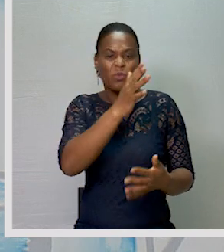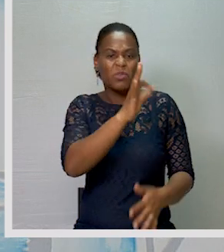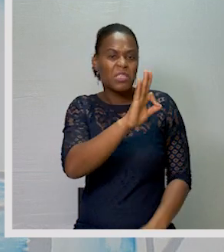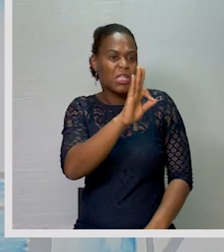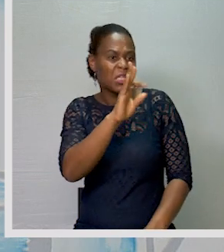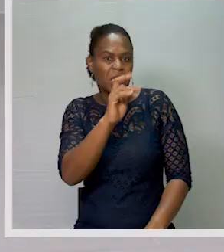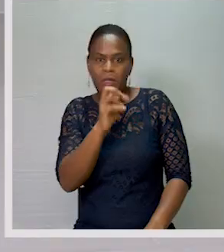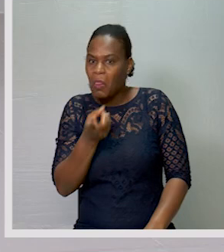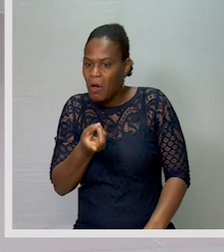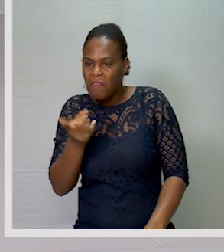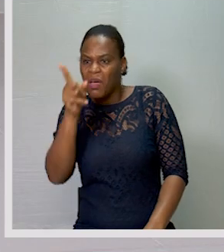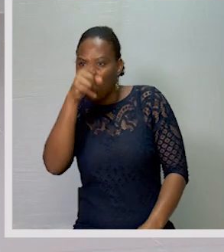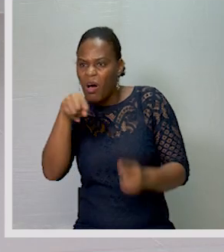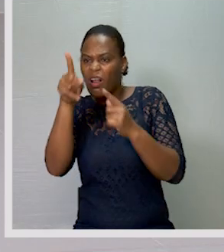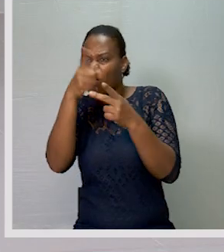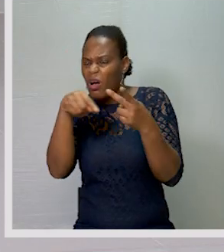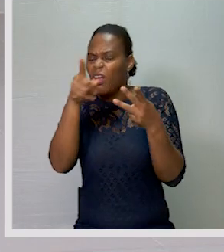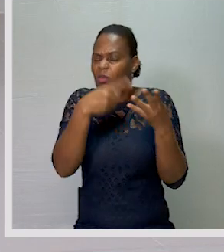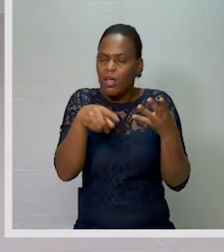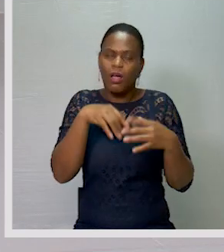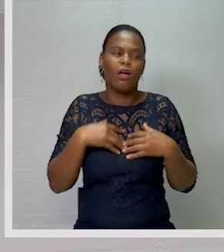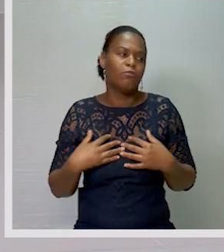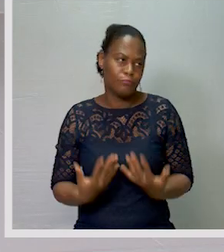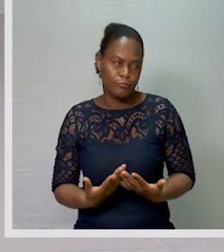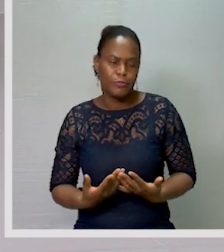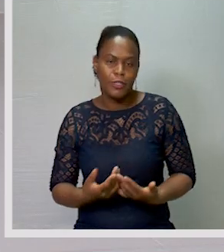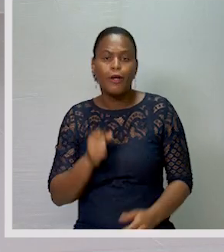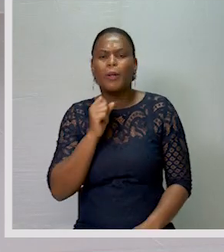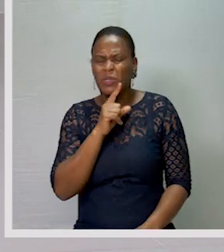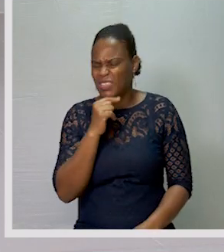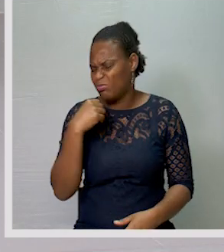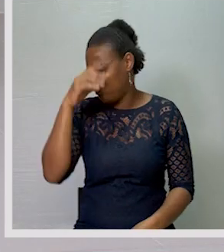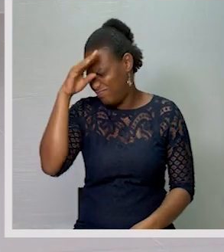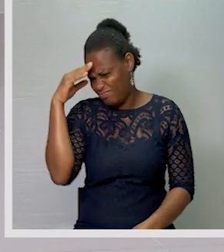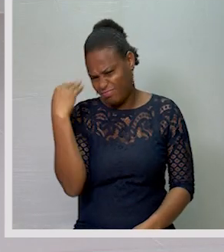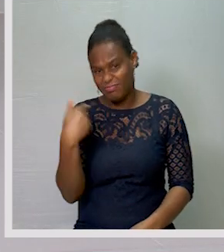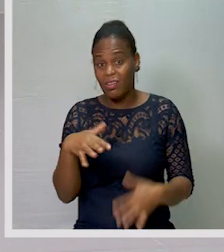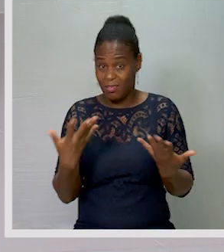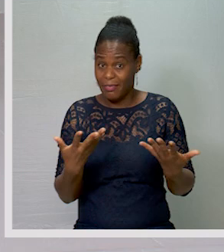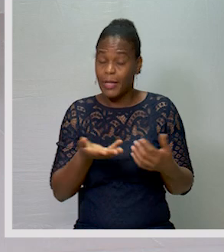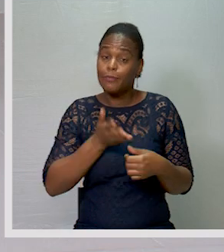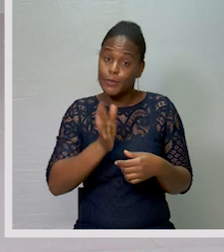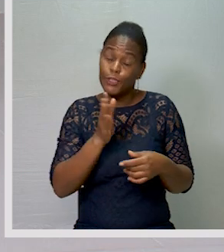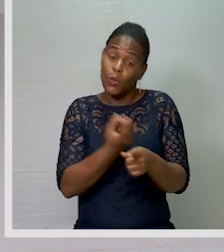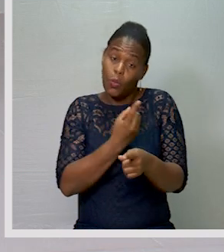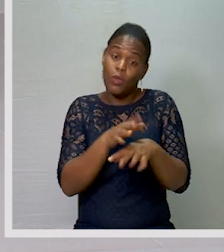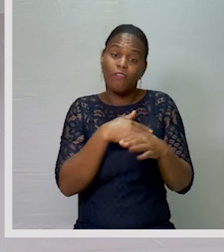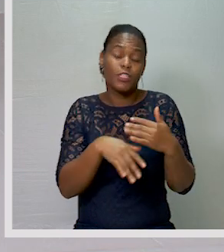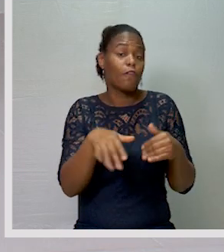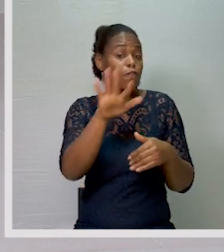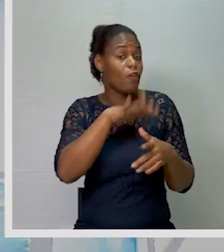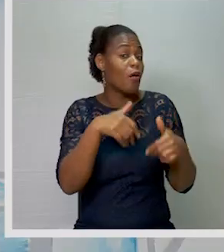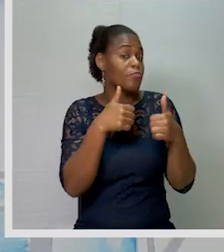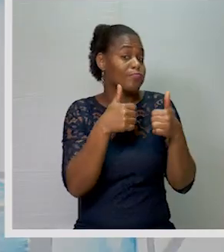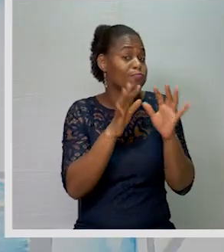409 bolinhas? Não. É possível, mas dá muito trabalho. Então, nós temos que aprender as coisas de